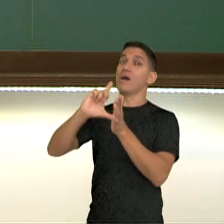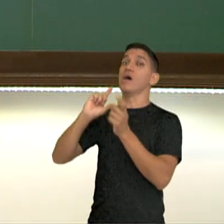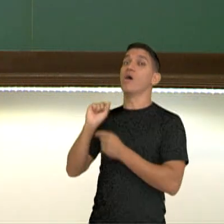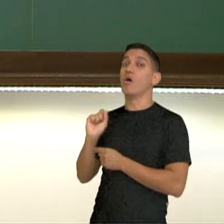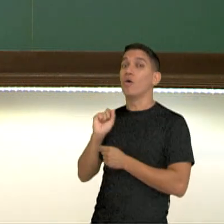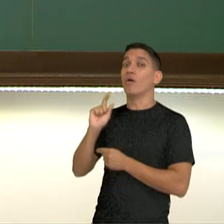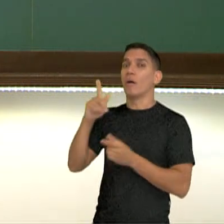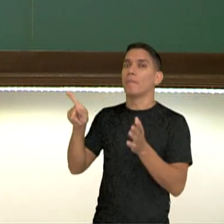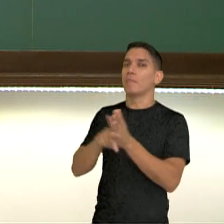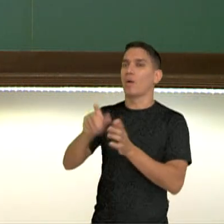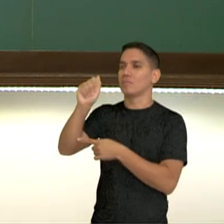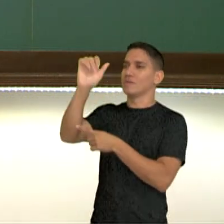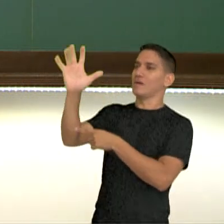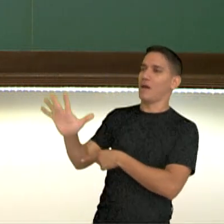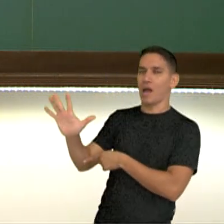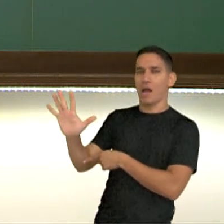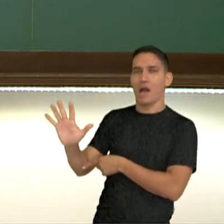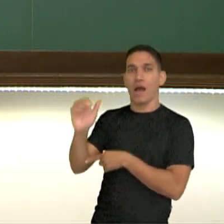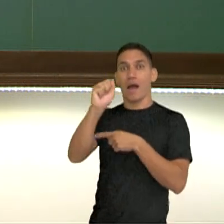uma cultura afro-americana